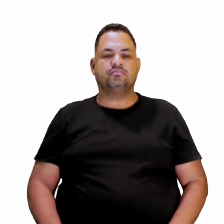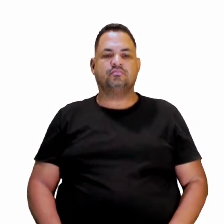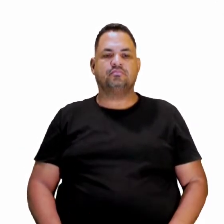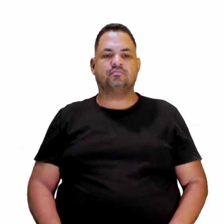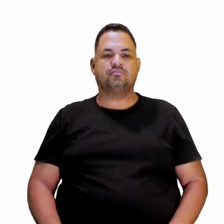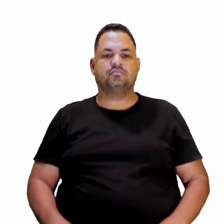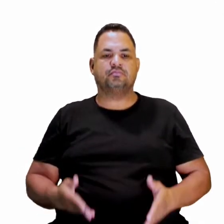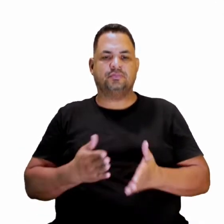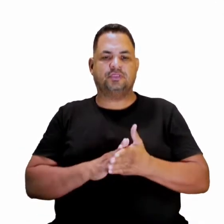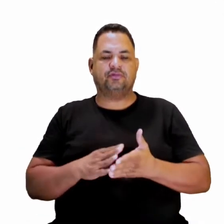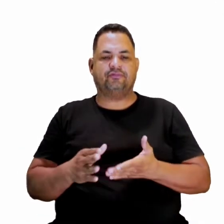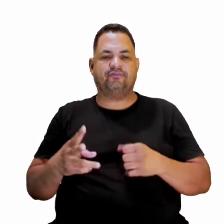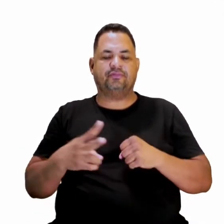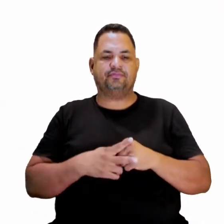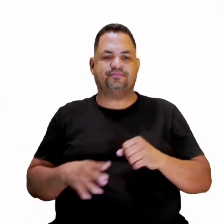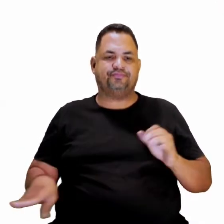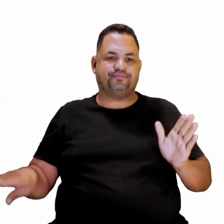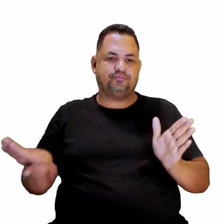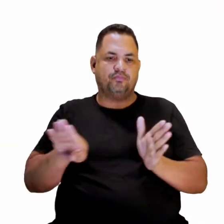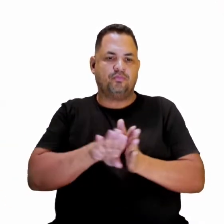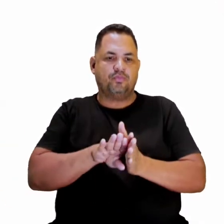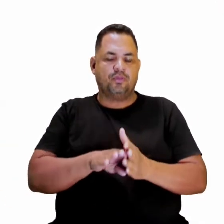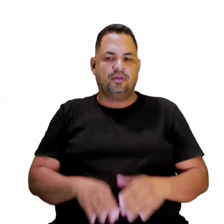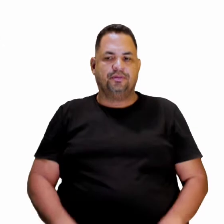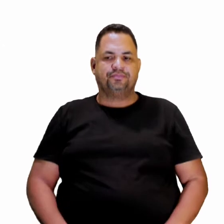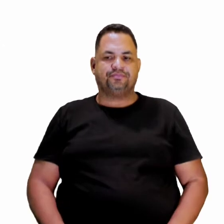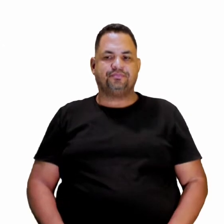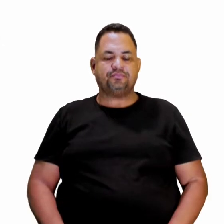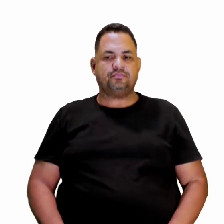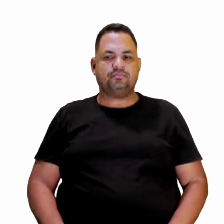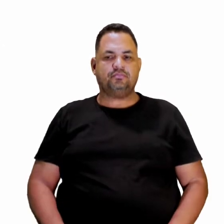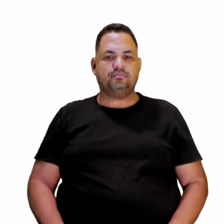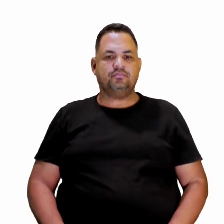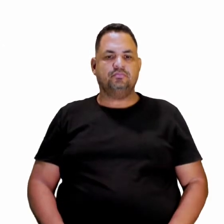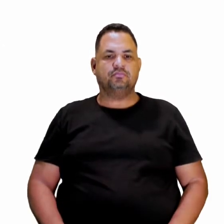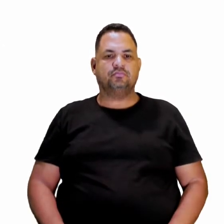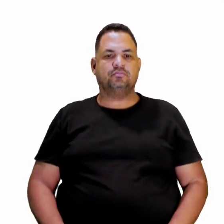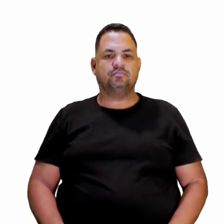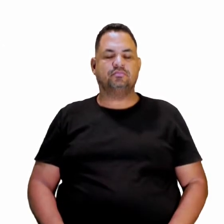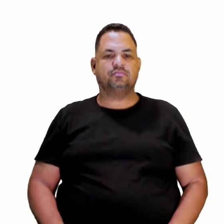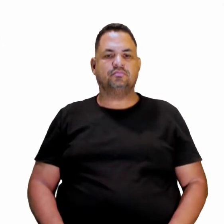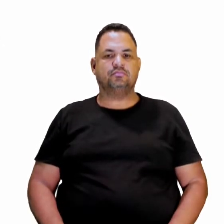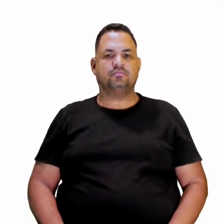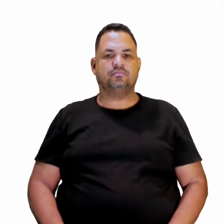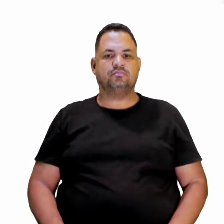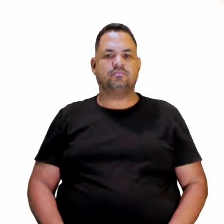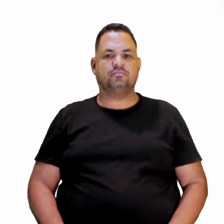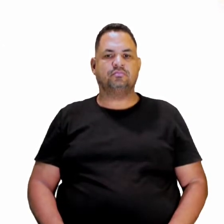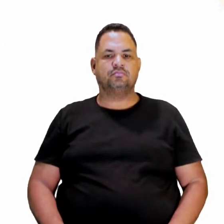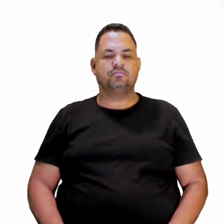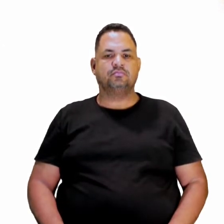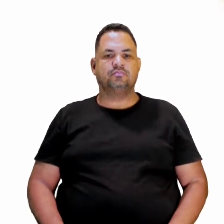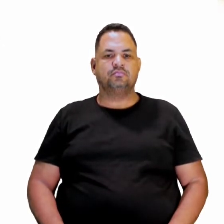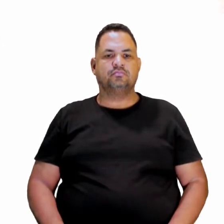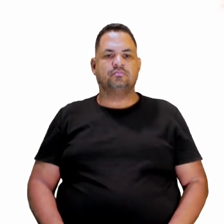verbo chegar. Temos aí I talked. I